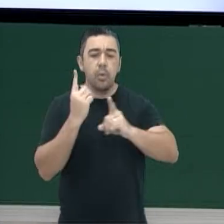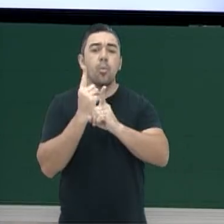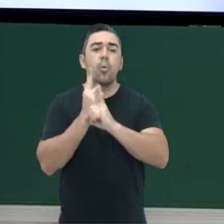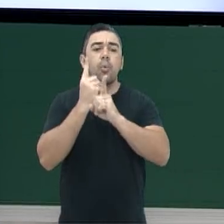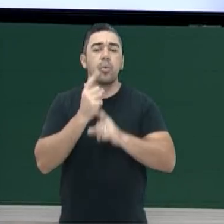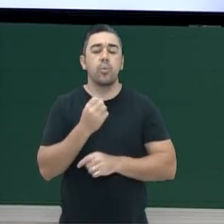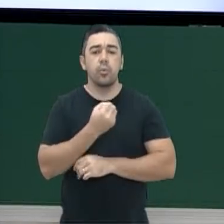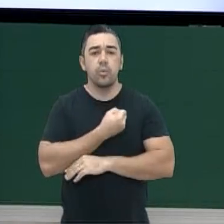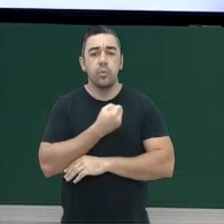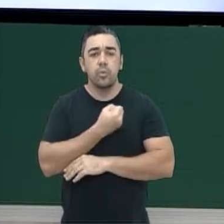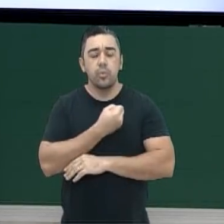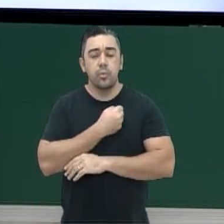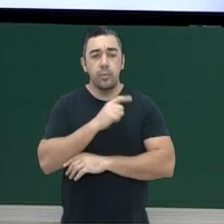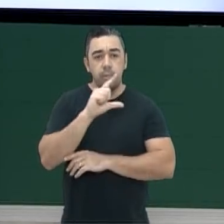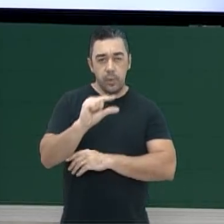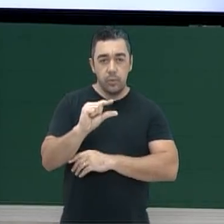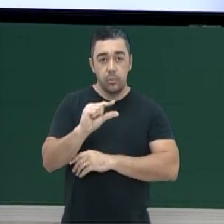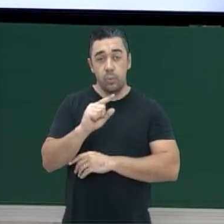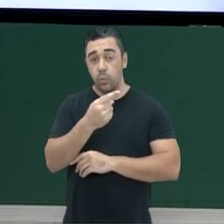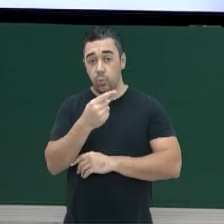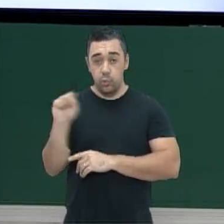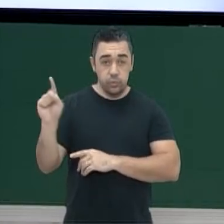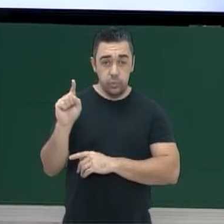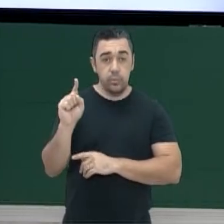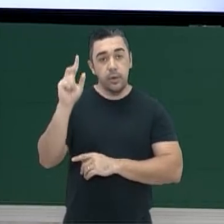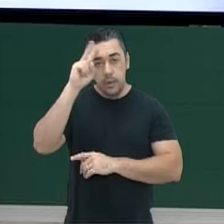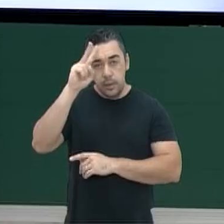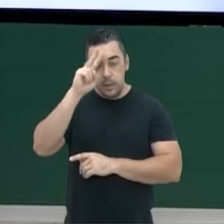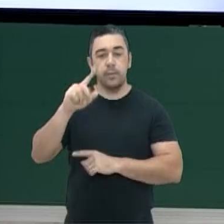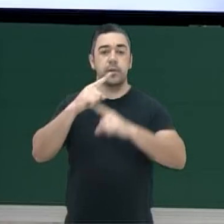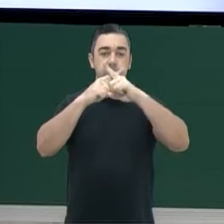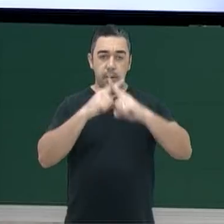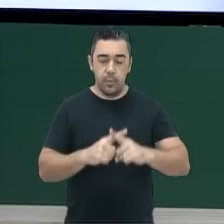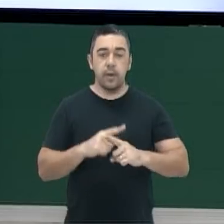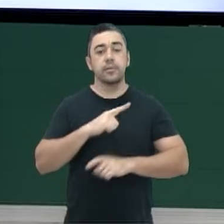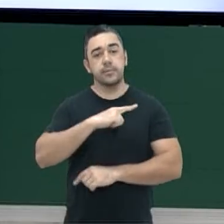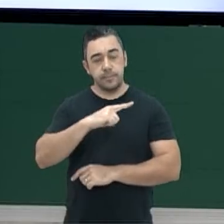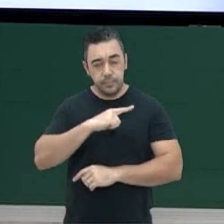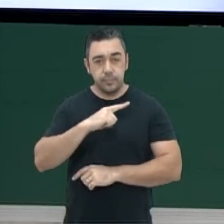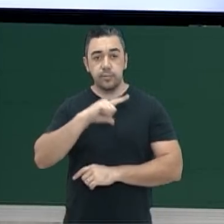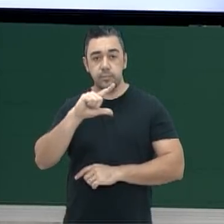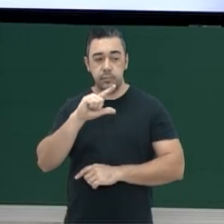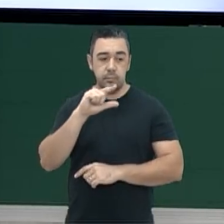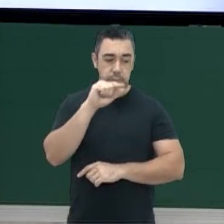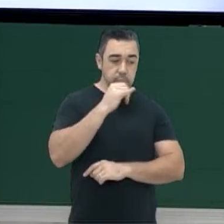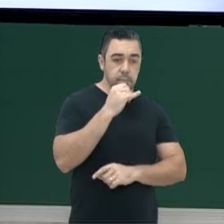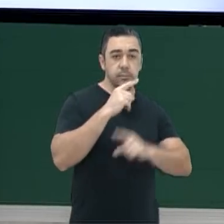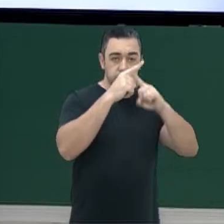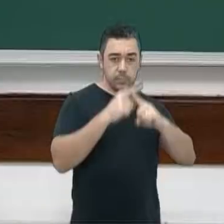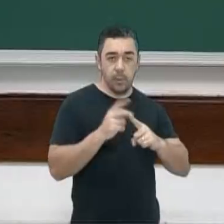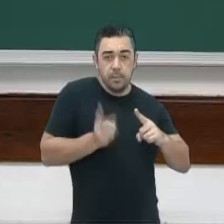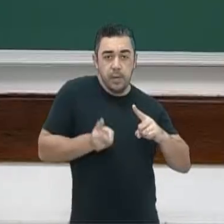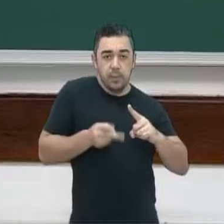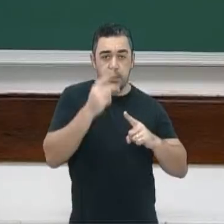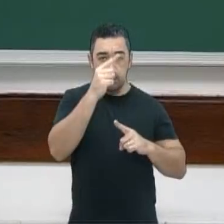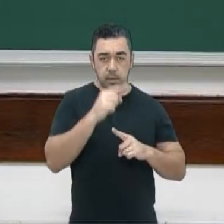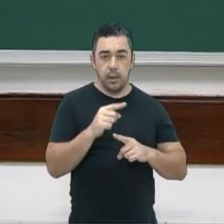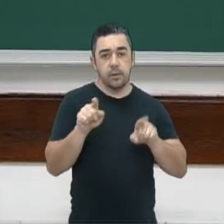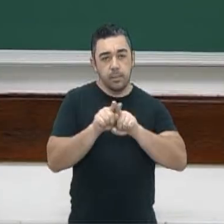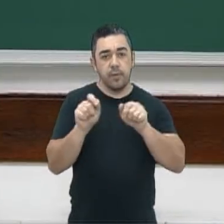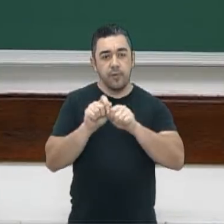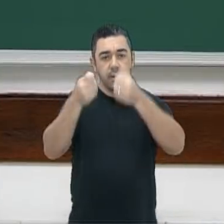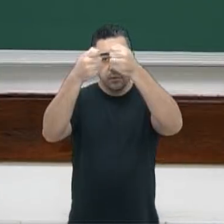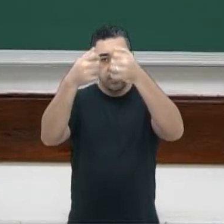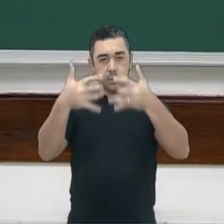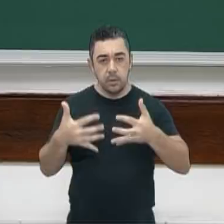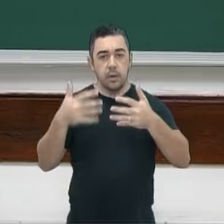menor. Múltiplo, lembra da tabuada. E comum é que tem numa tabuada e na outra. E a gente pode usar a ferramenta da decomposição, igual a